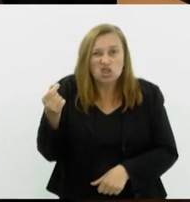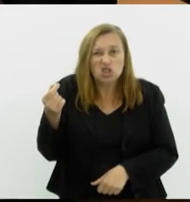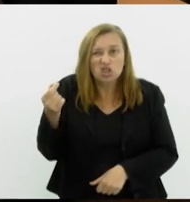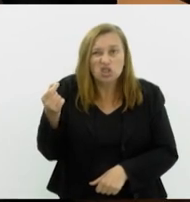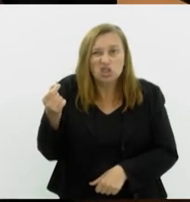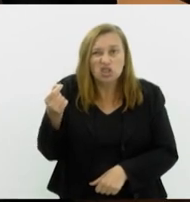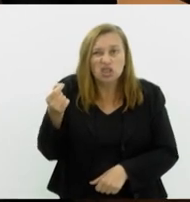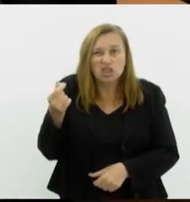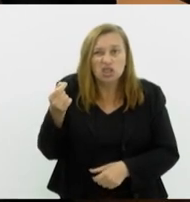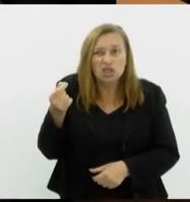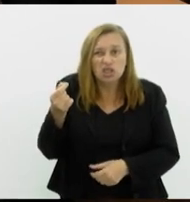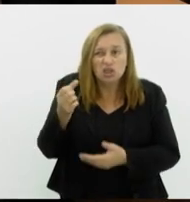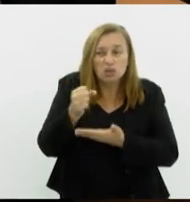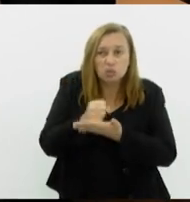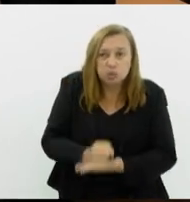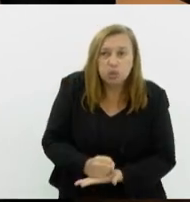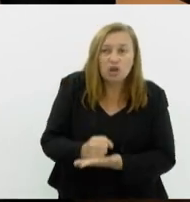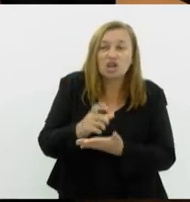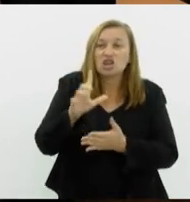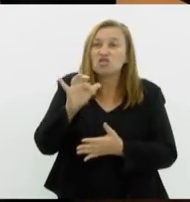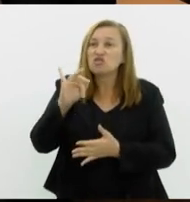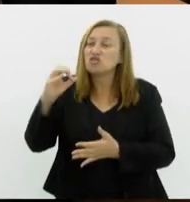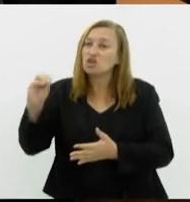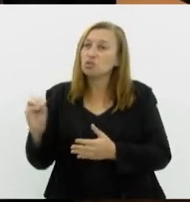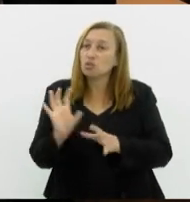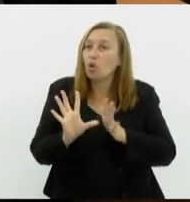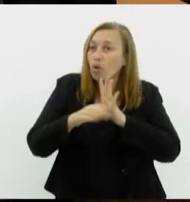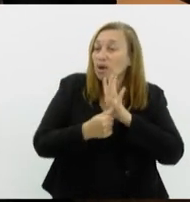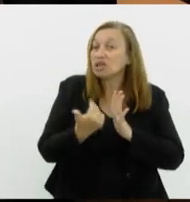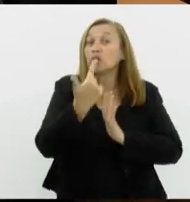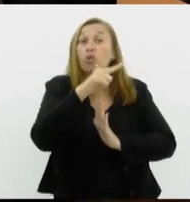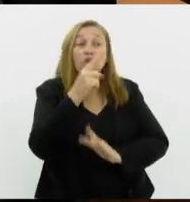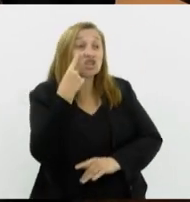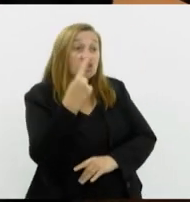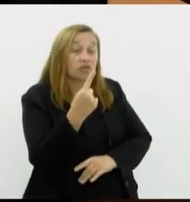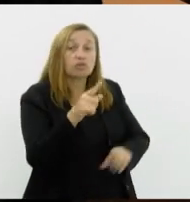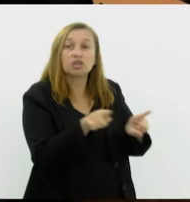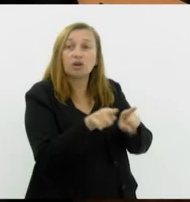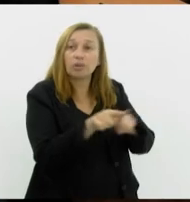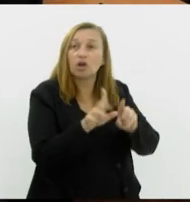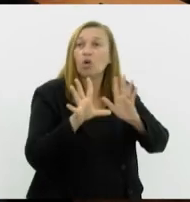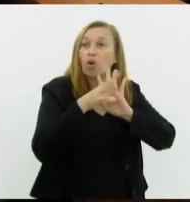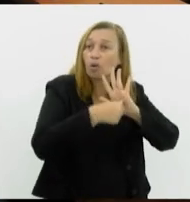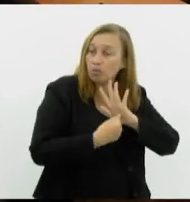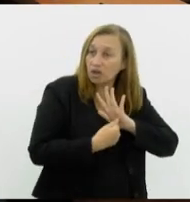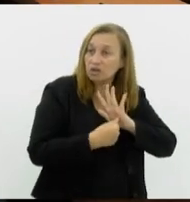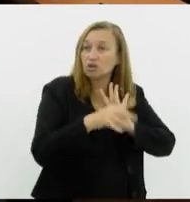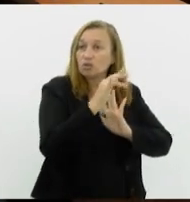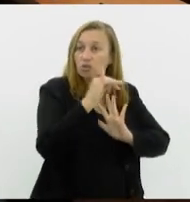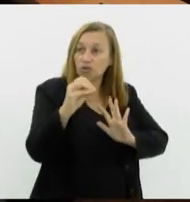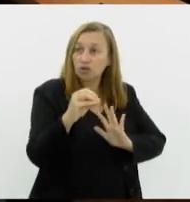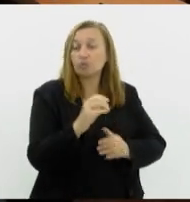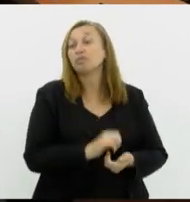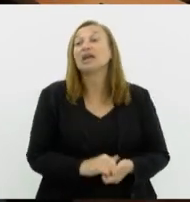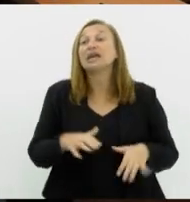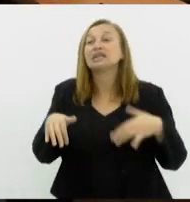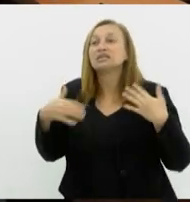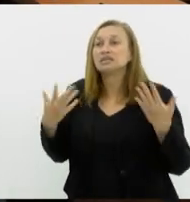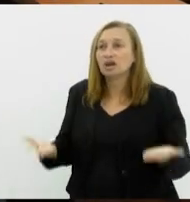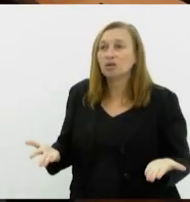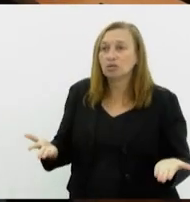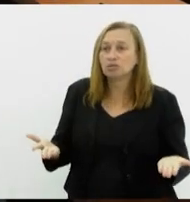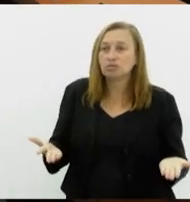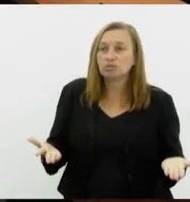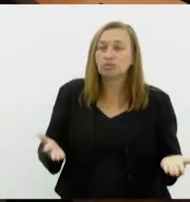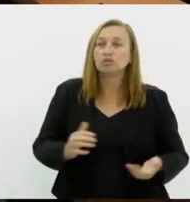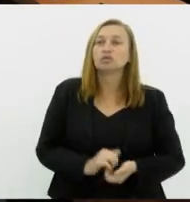120 quilos de fio roubado, né? E o outro que a gente viu roubando também o filme, o fio direto. Então,